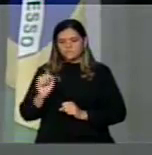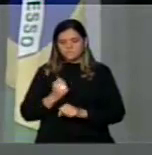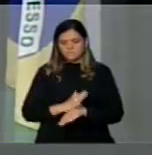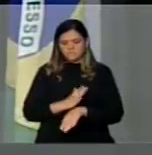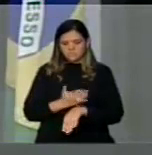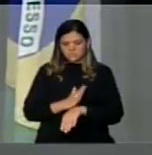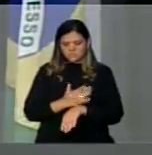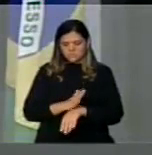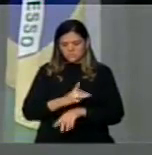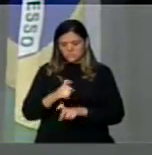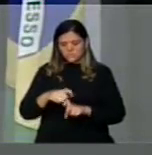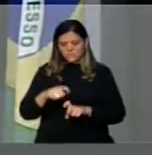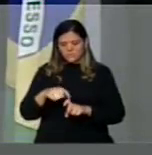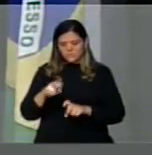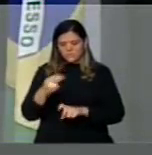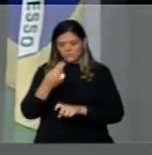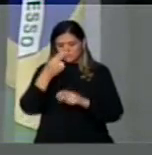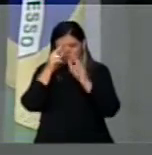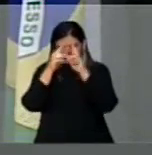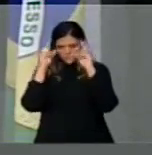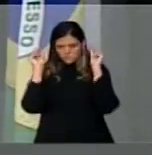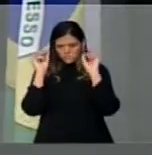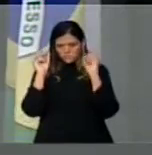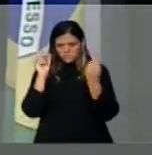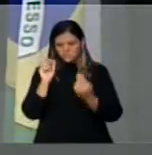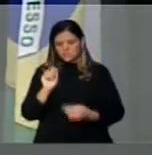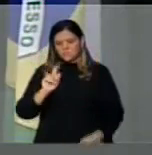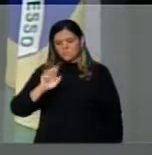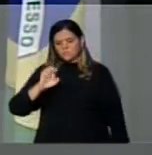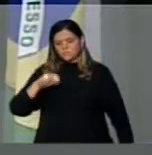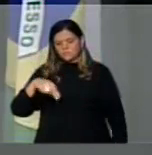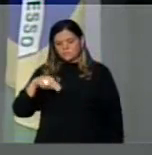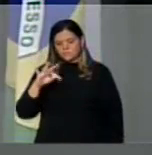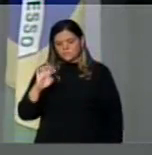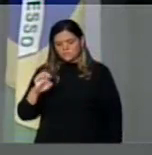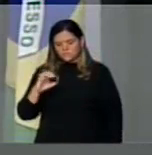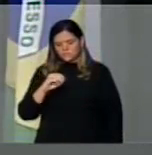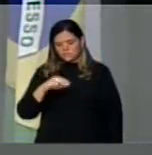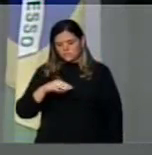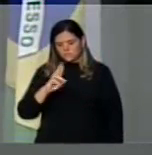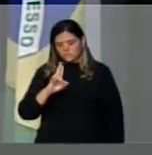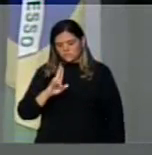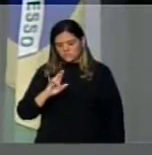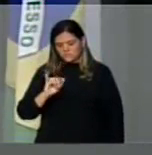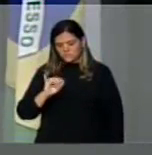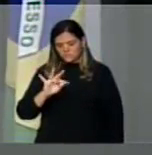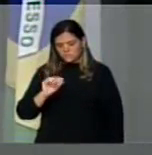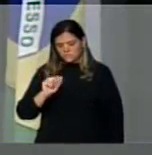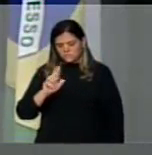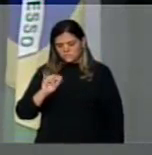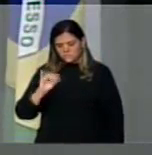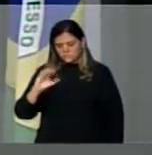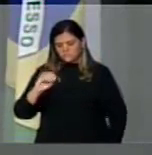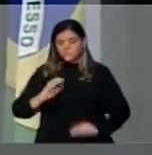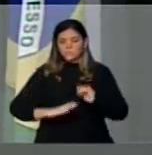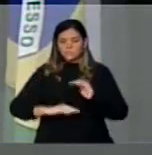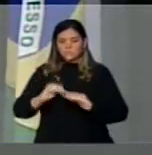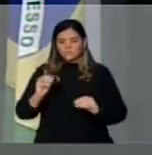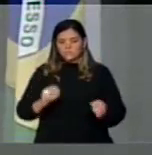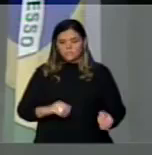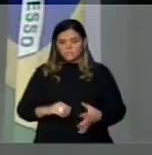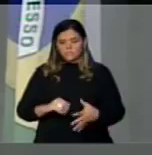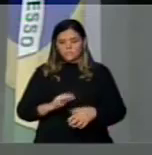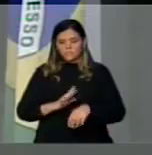capacitação dos enfermeiros, dos agentes comunitários sobre esta nova doença.